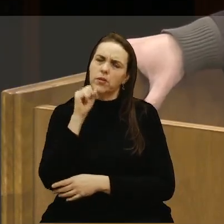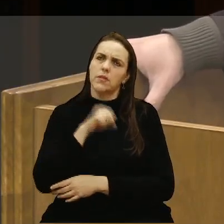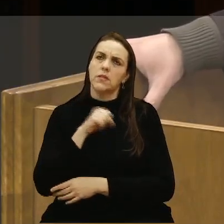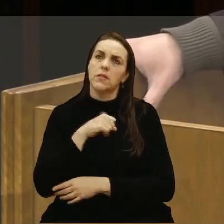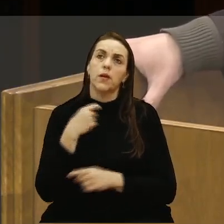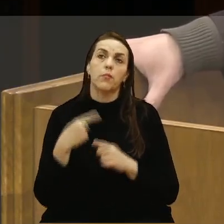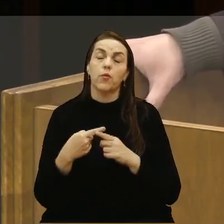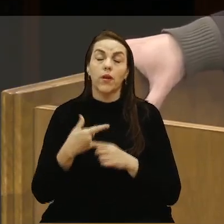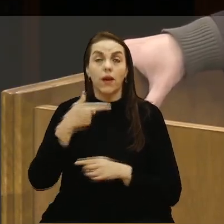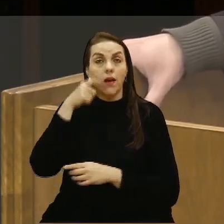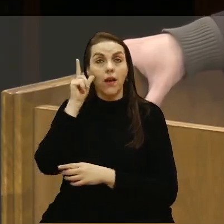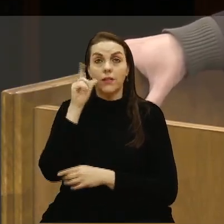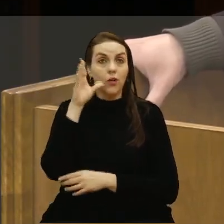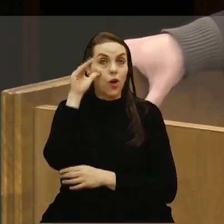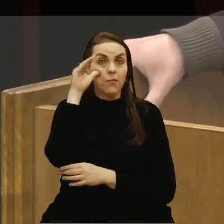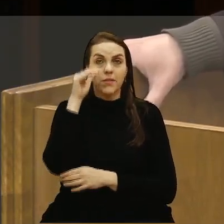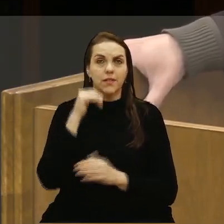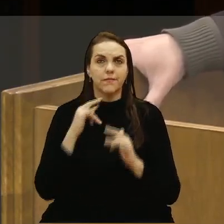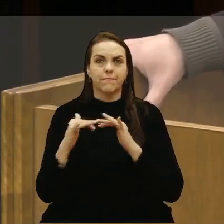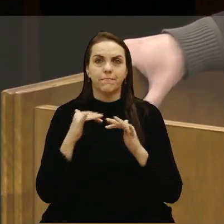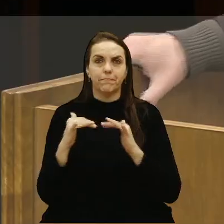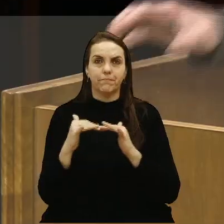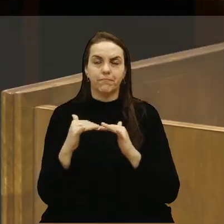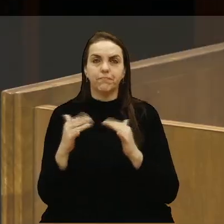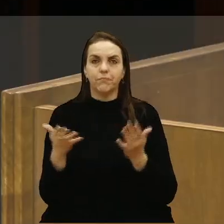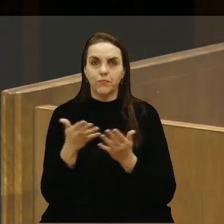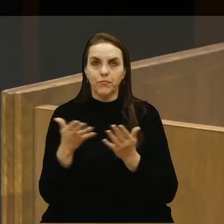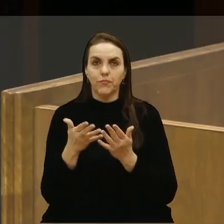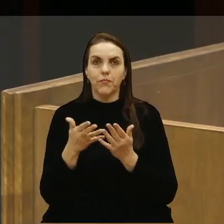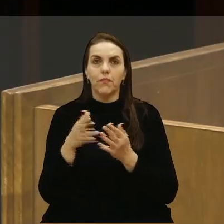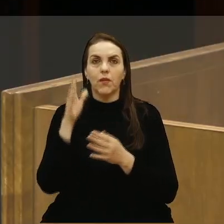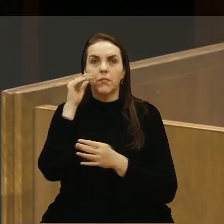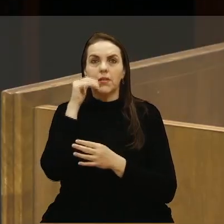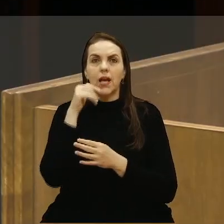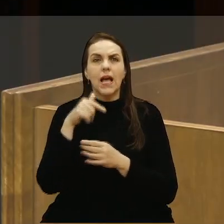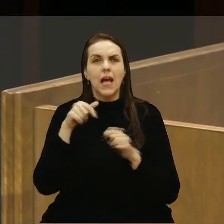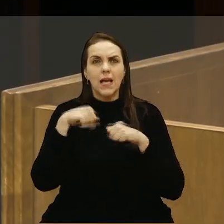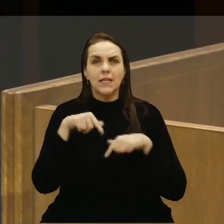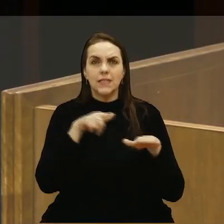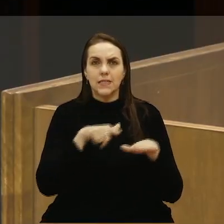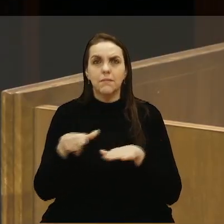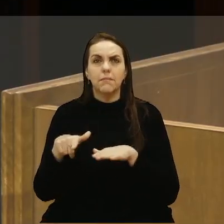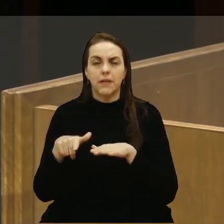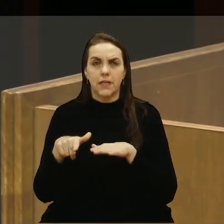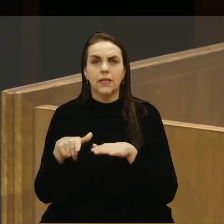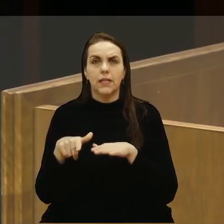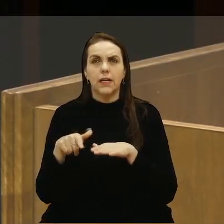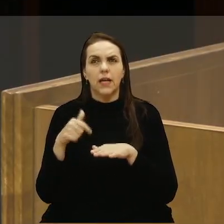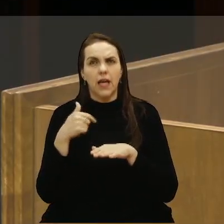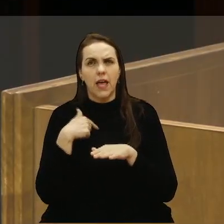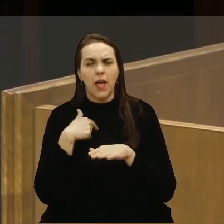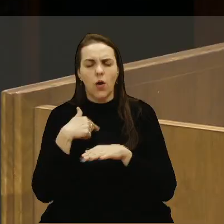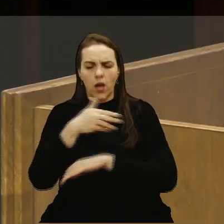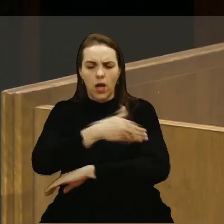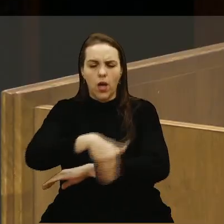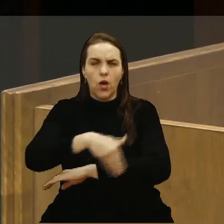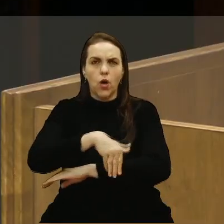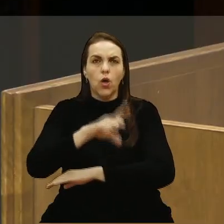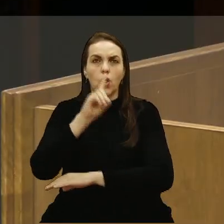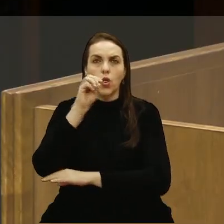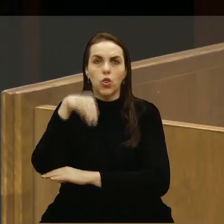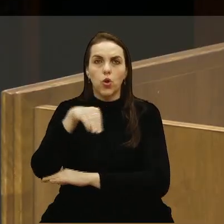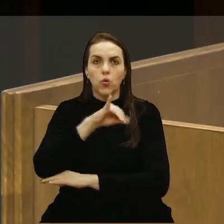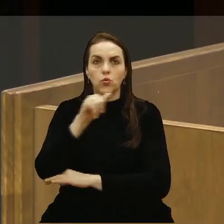você não observava esse movimento, hoje você anda nas vias de Caxias. Essa semana ainda estava passando aqui acho que é Dom Baréia, que é nessa